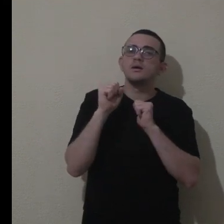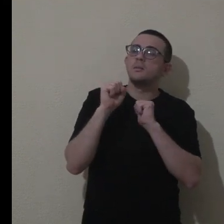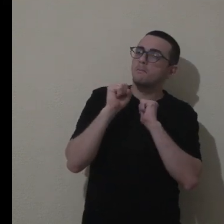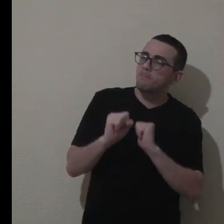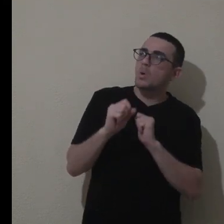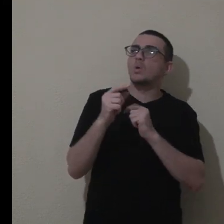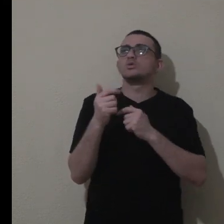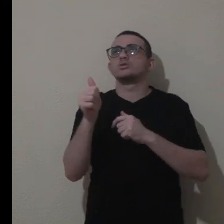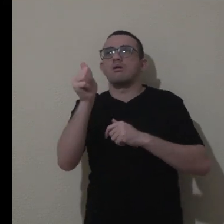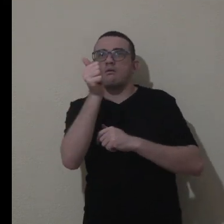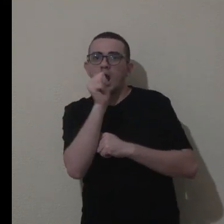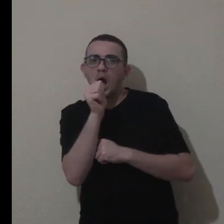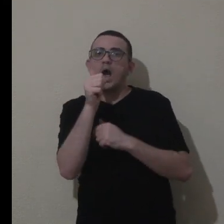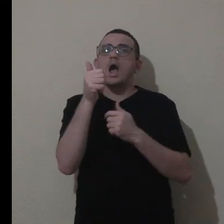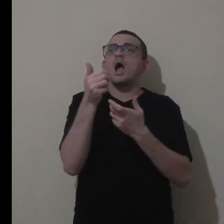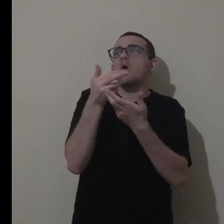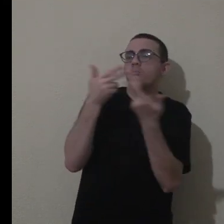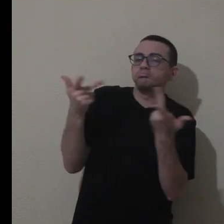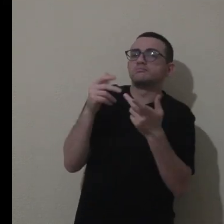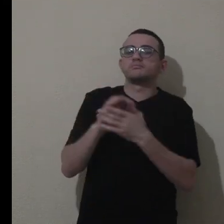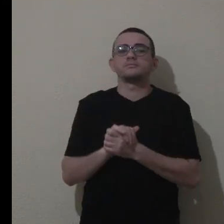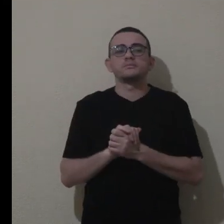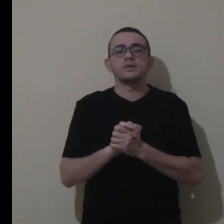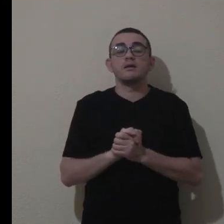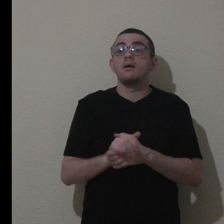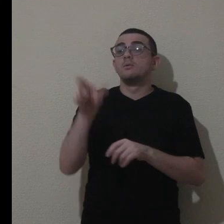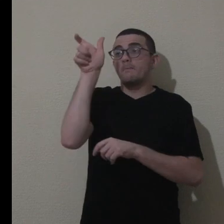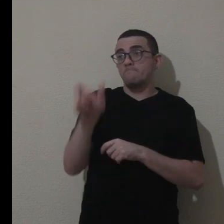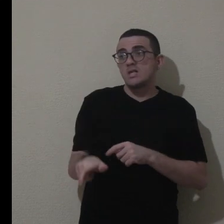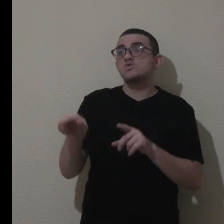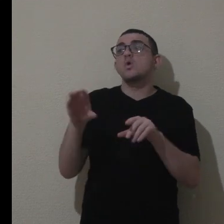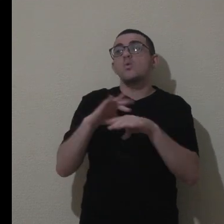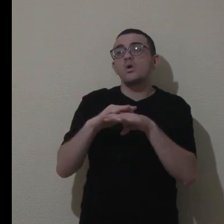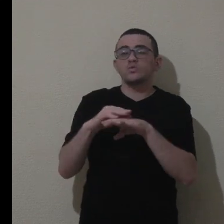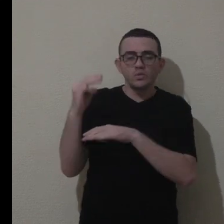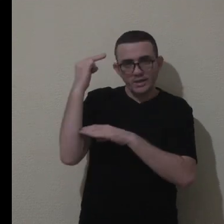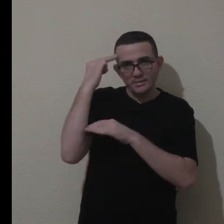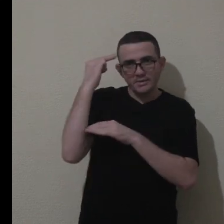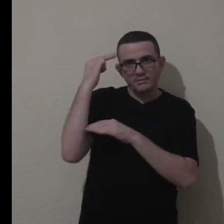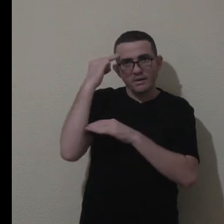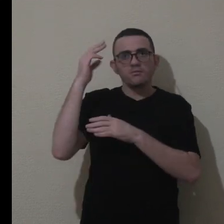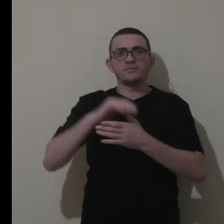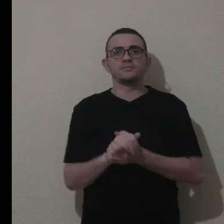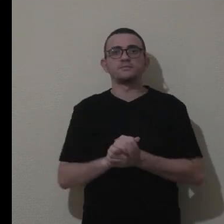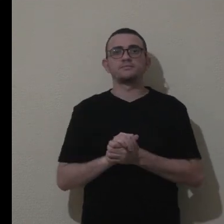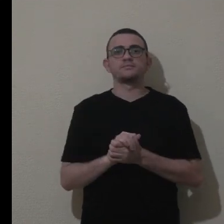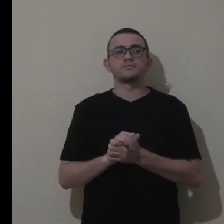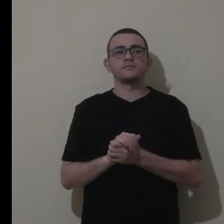ela lícitas ou não, o álcool entra nisso, alguém na família que tem doença mental,